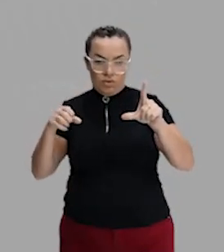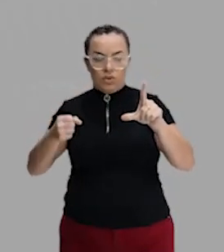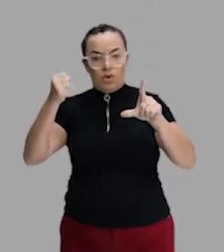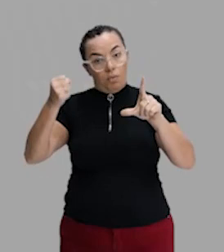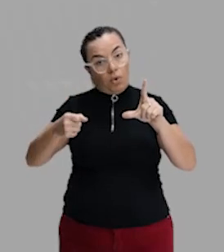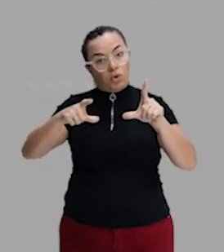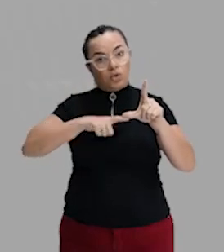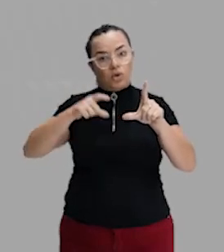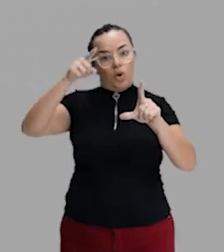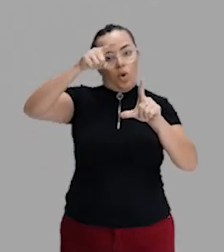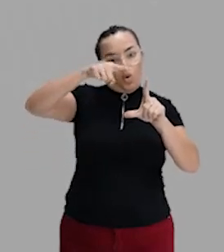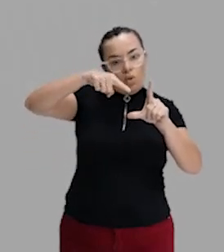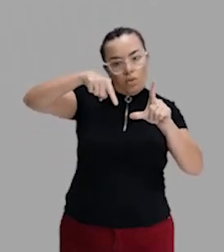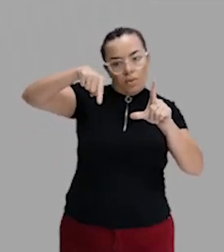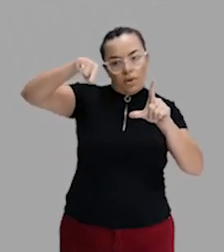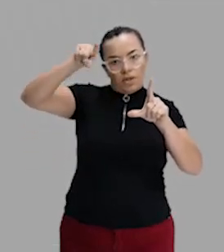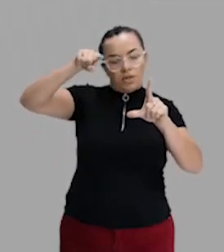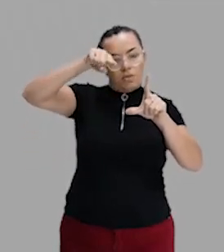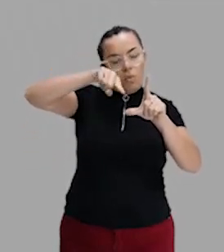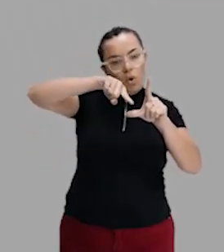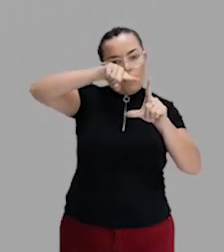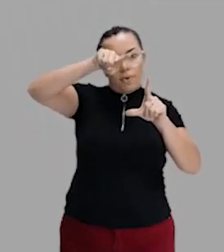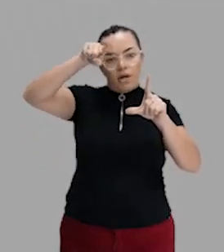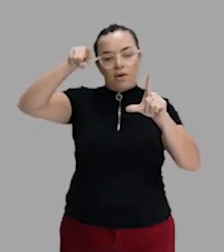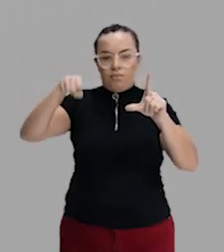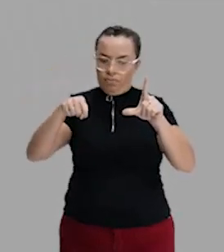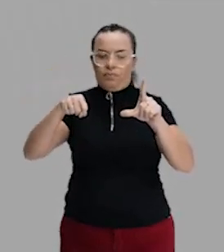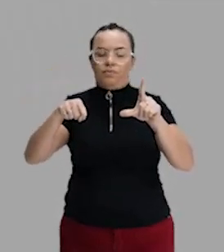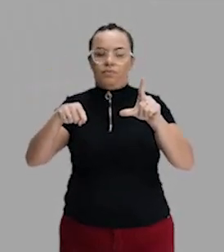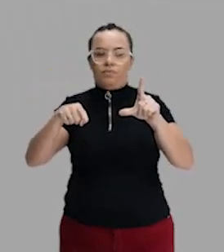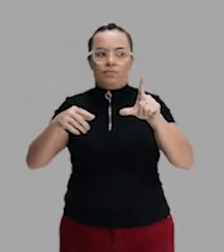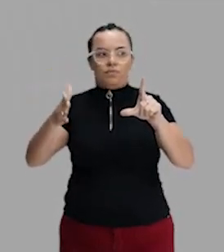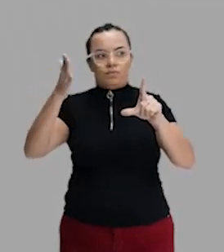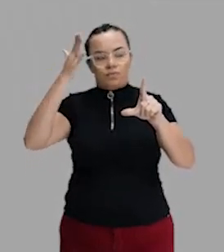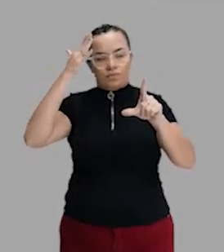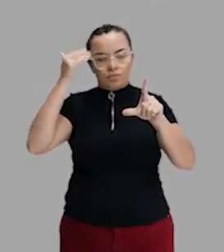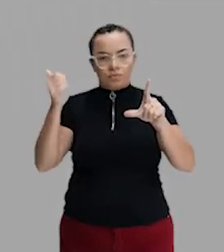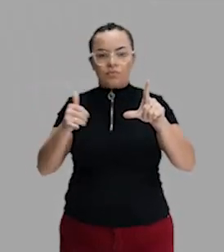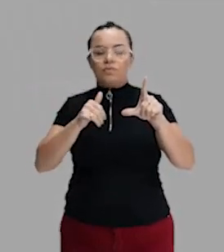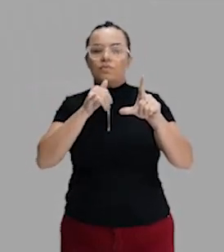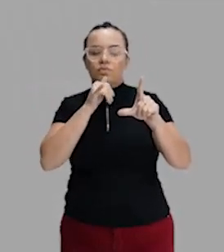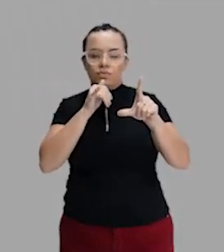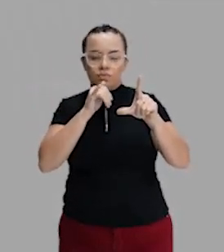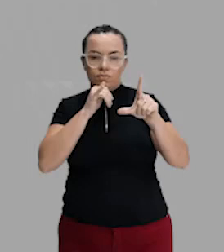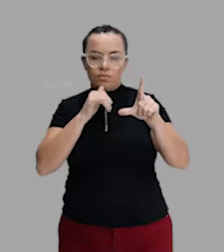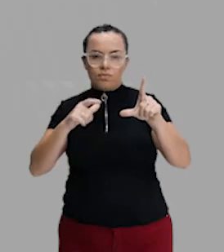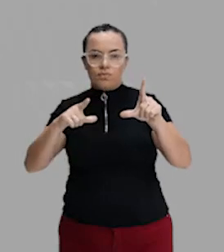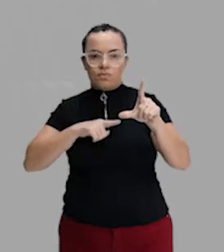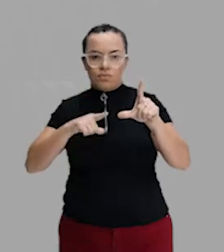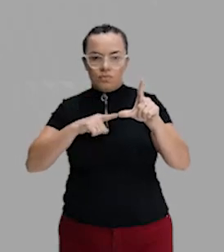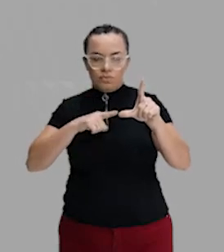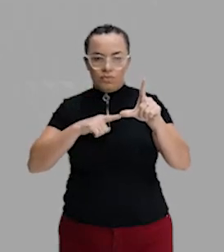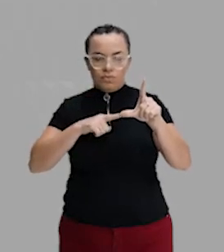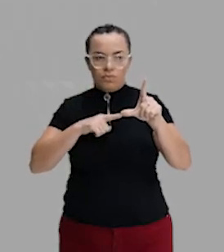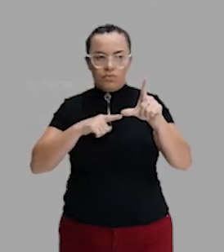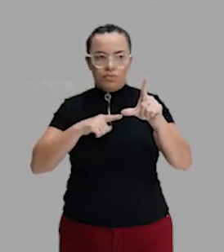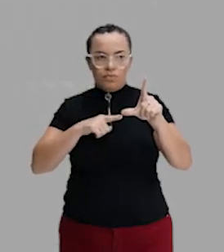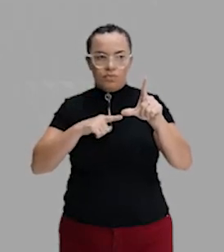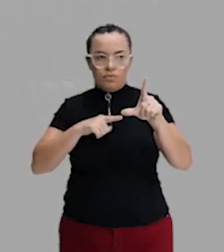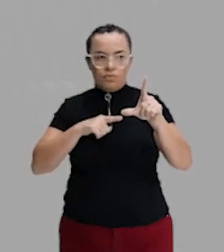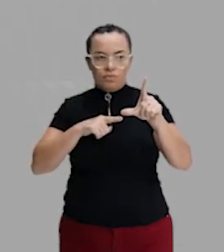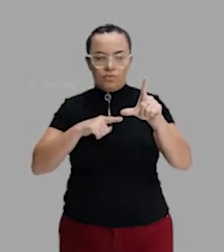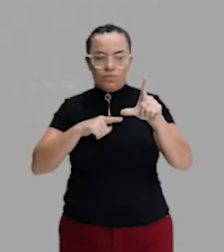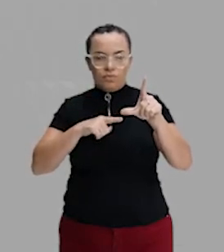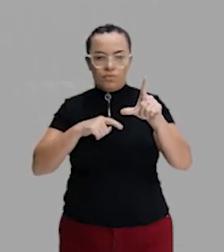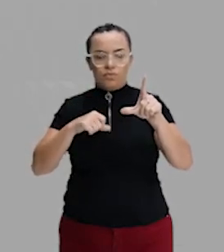para baixo, certo? Então, nesse caso, eu já sei, por exemplo, que minha parábola ela tem o eixo de simetria paralelo